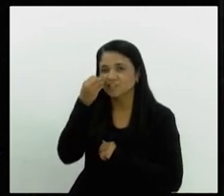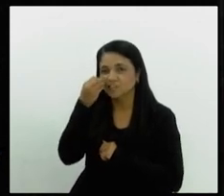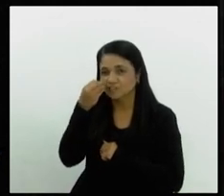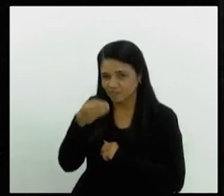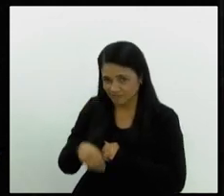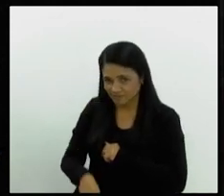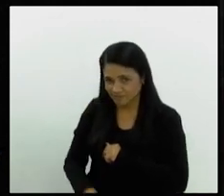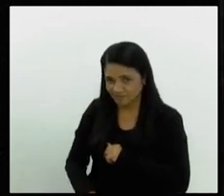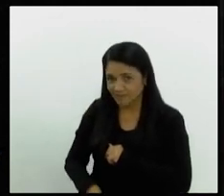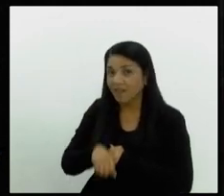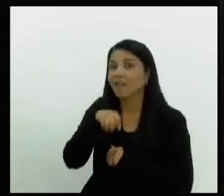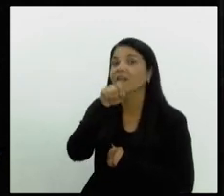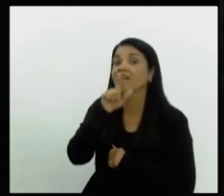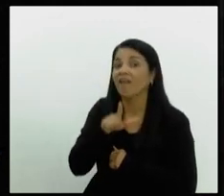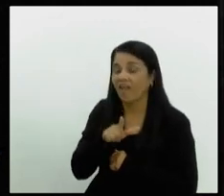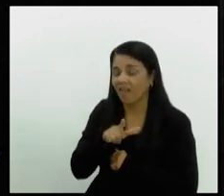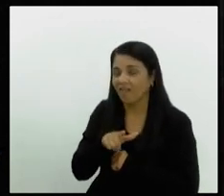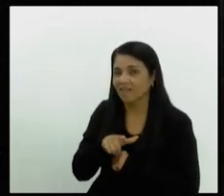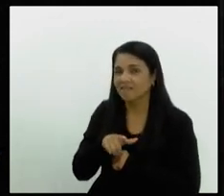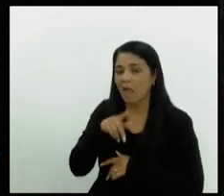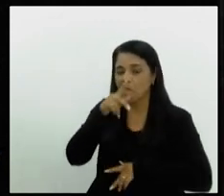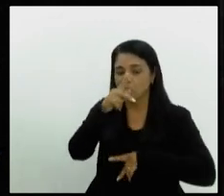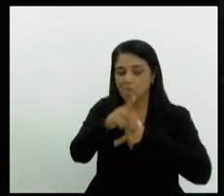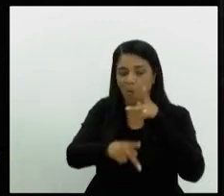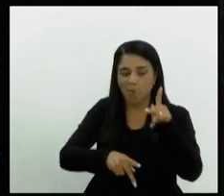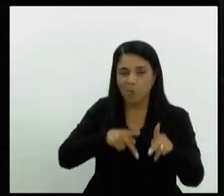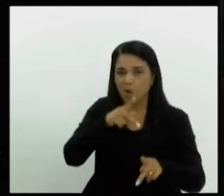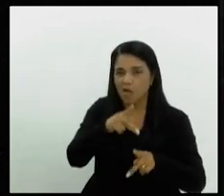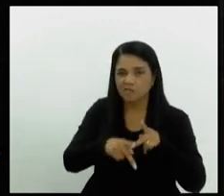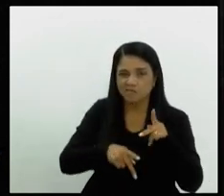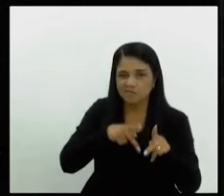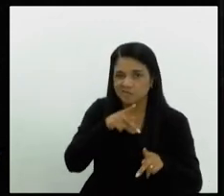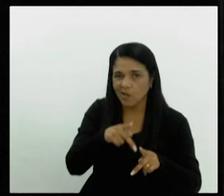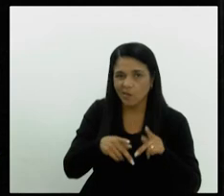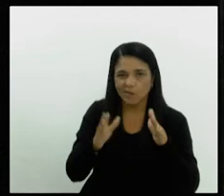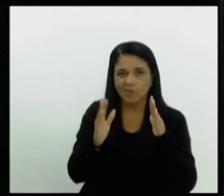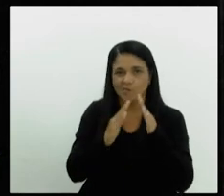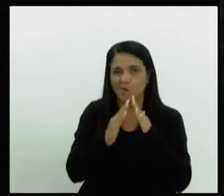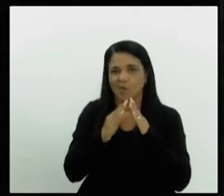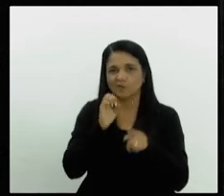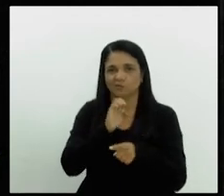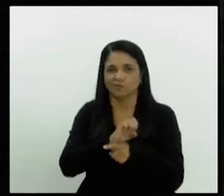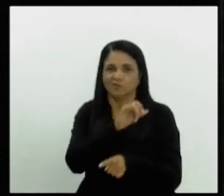Exatamente. As cobaias fomos nós, moradores do estado.